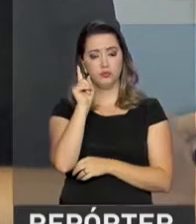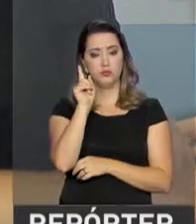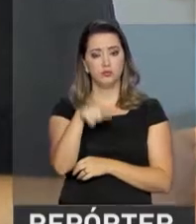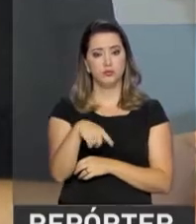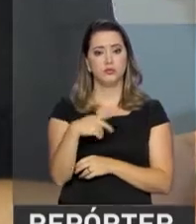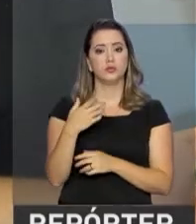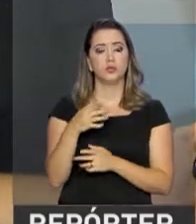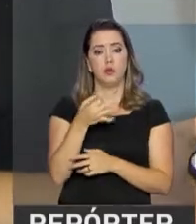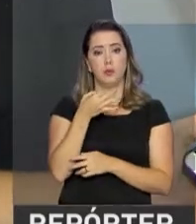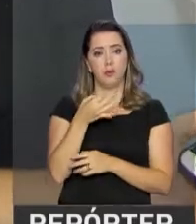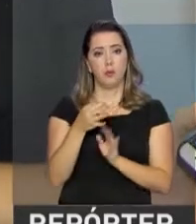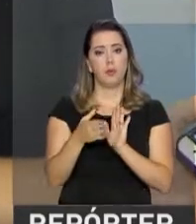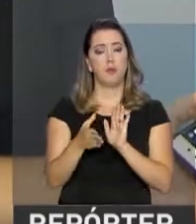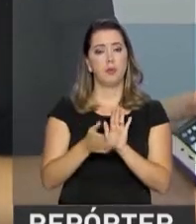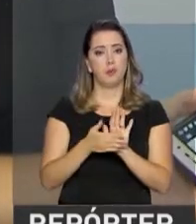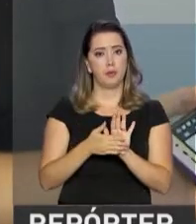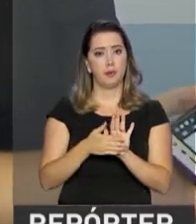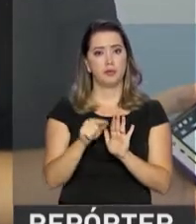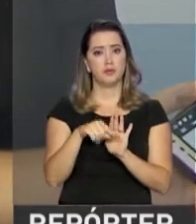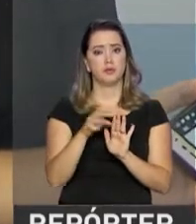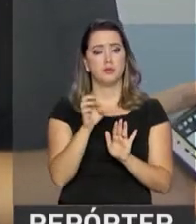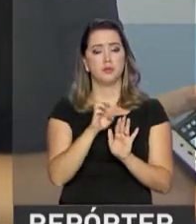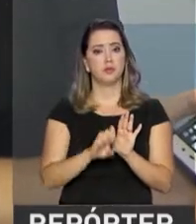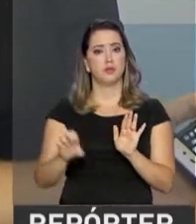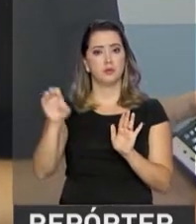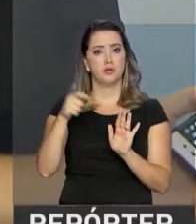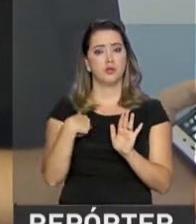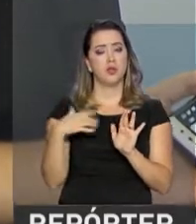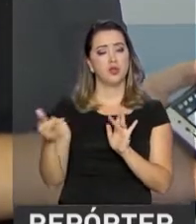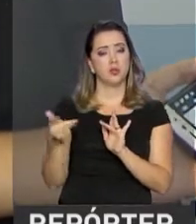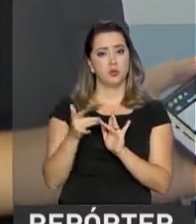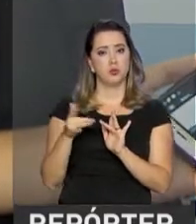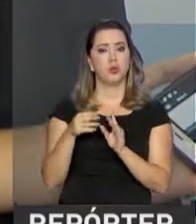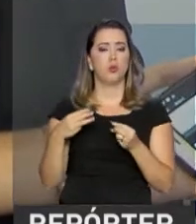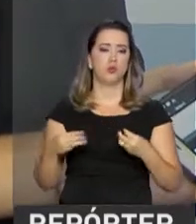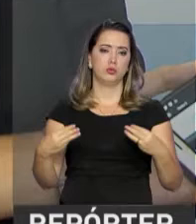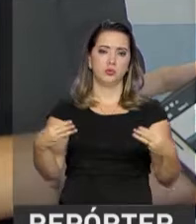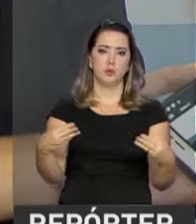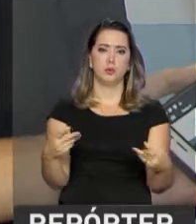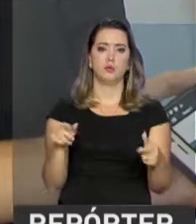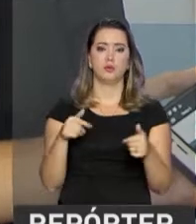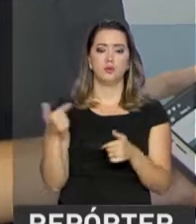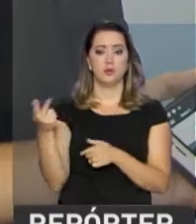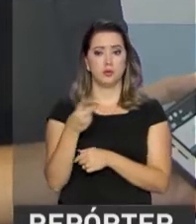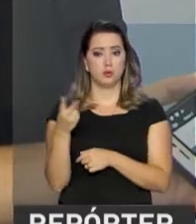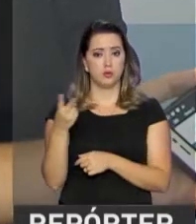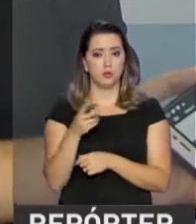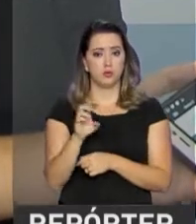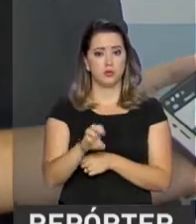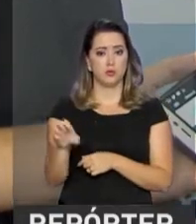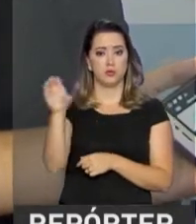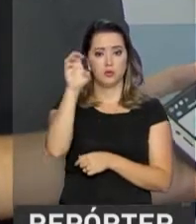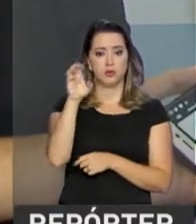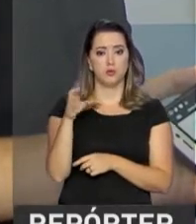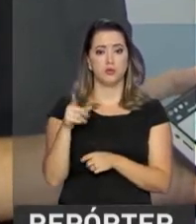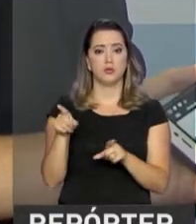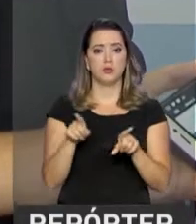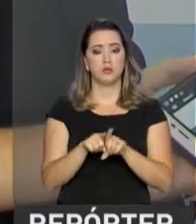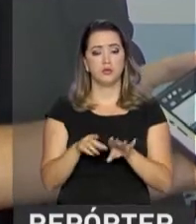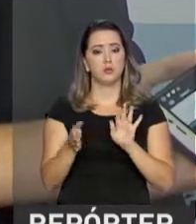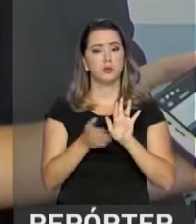foi sugerida e proposta pelo estado acatada pelo ministério e se os dois estados também